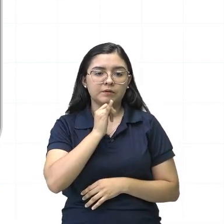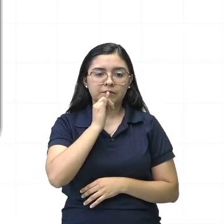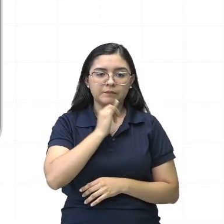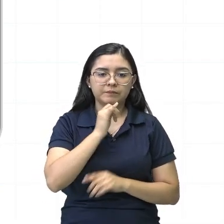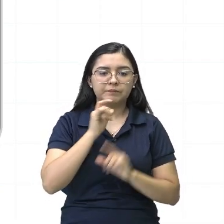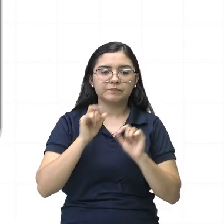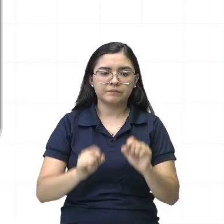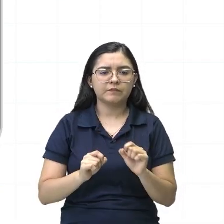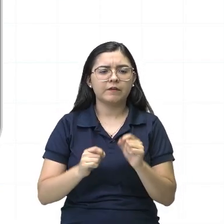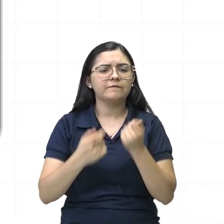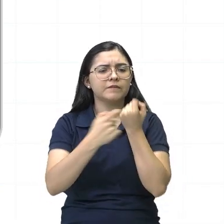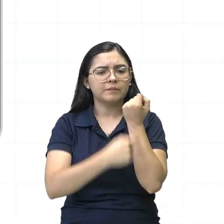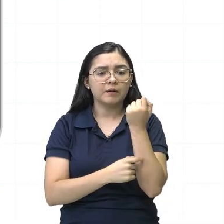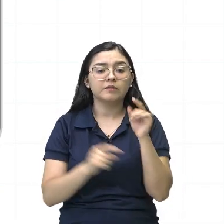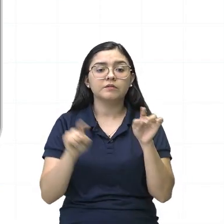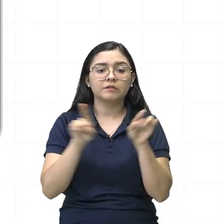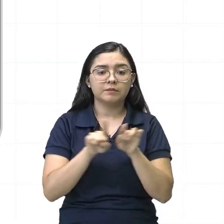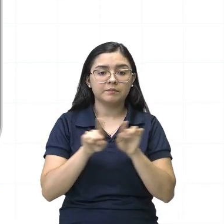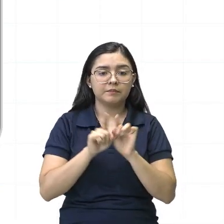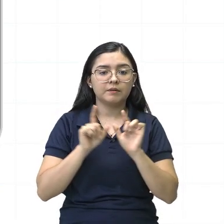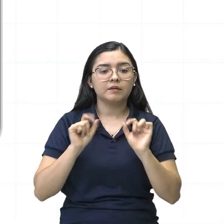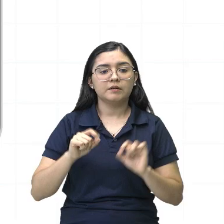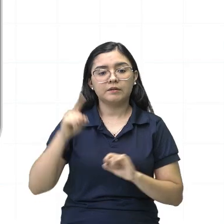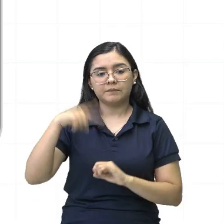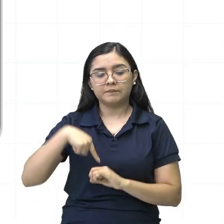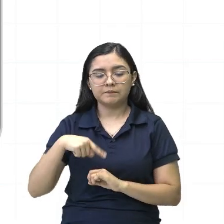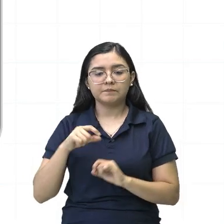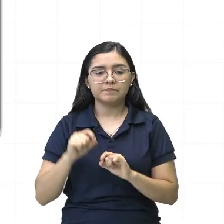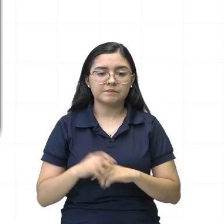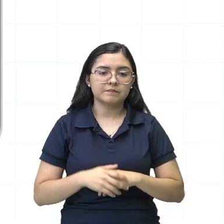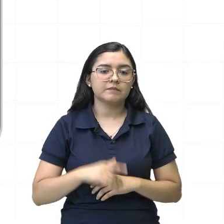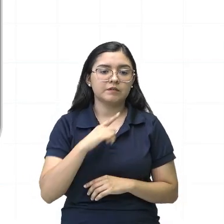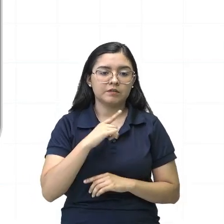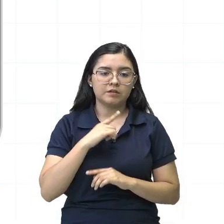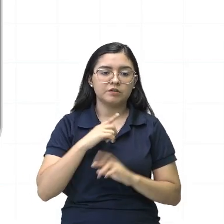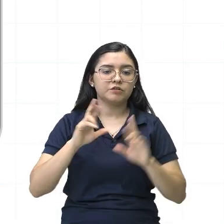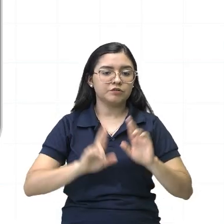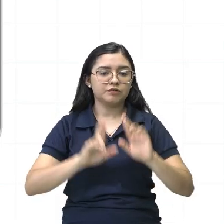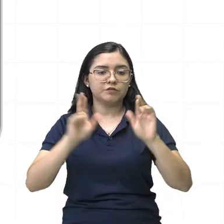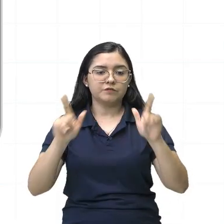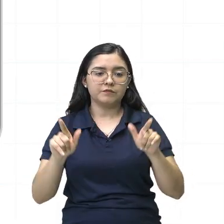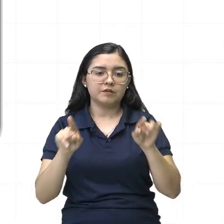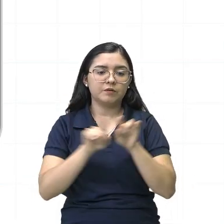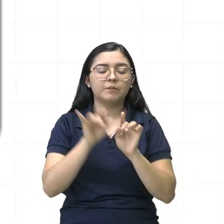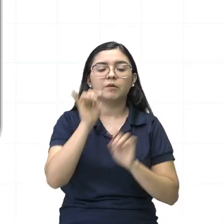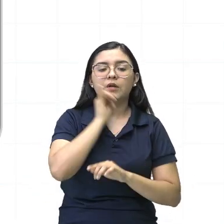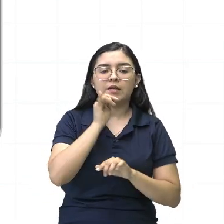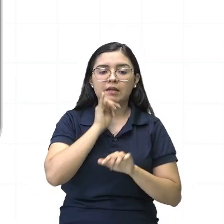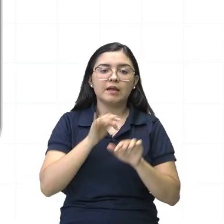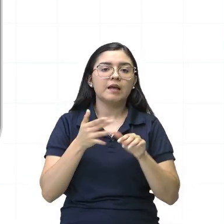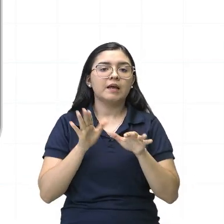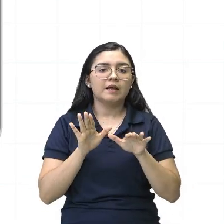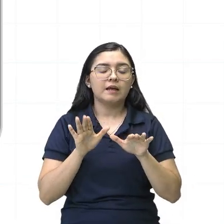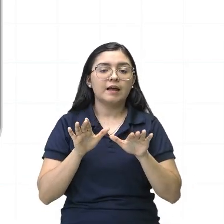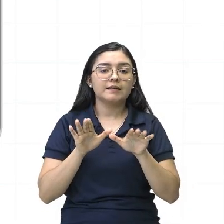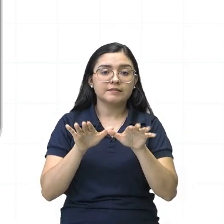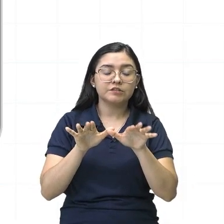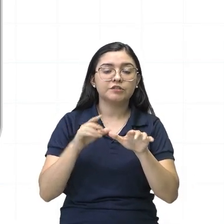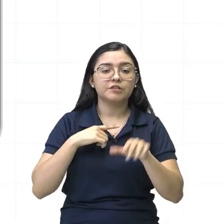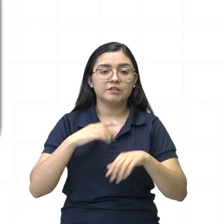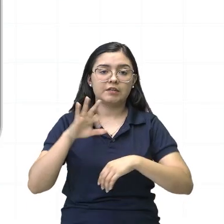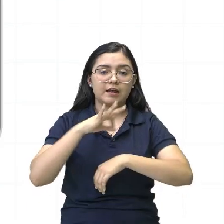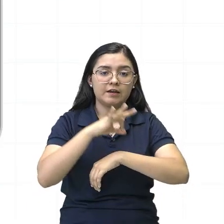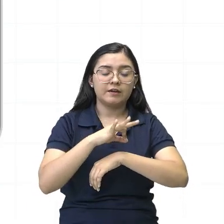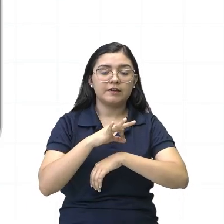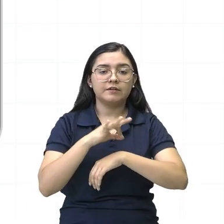versus análogas, que é a função similar, origem diferente, como asas de insetos e aves.